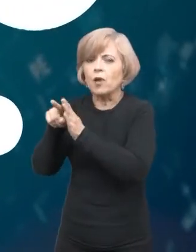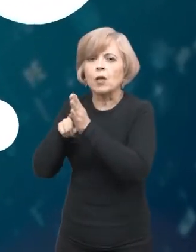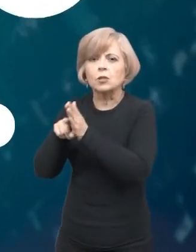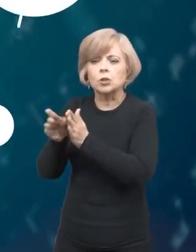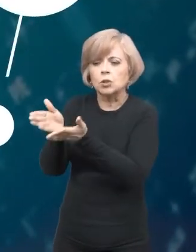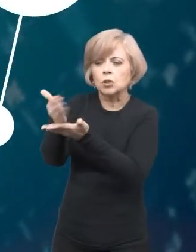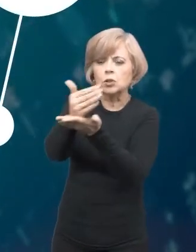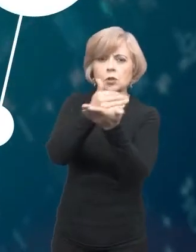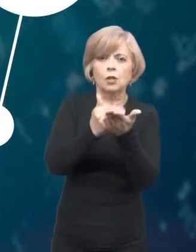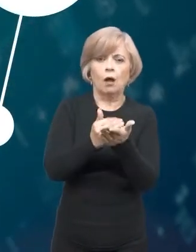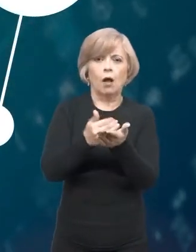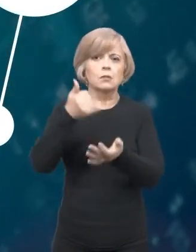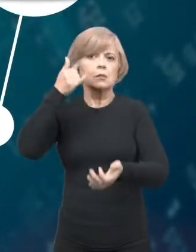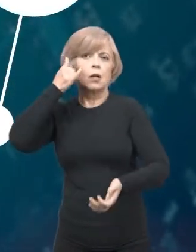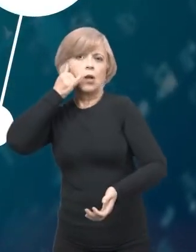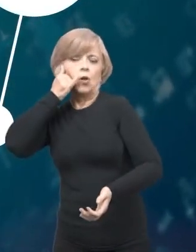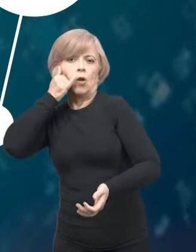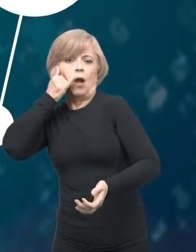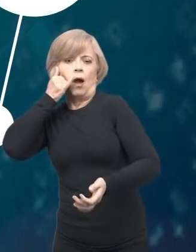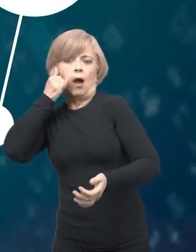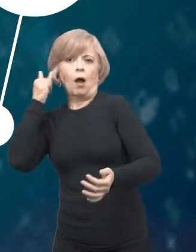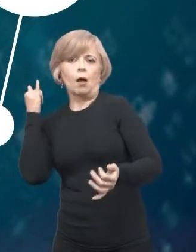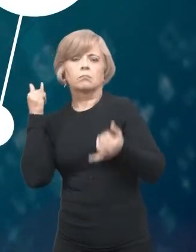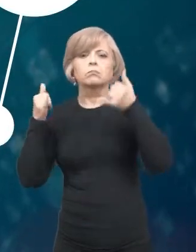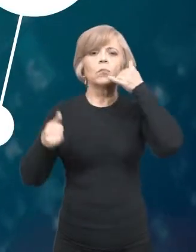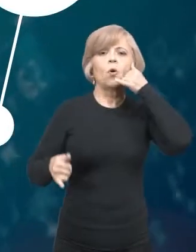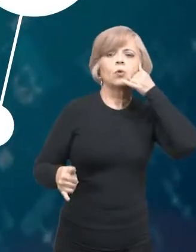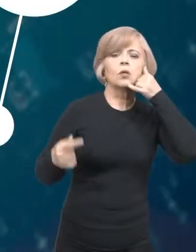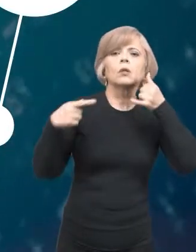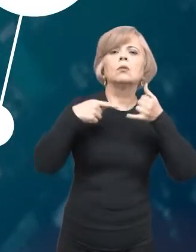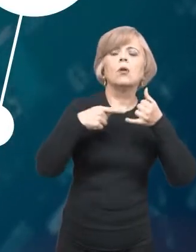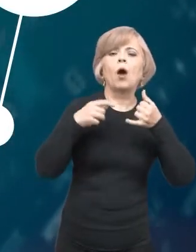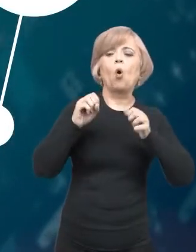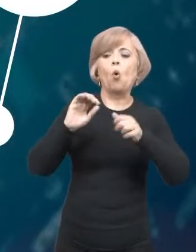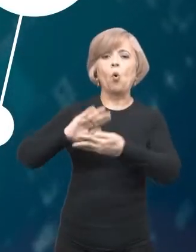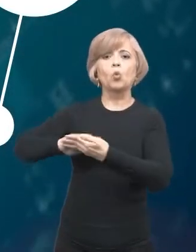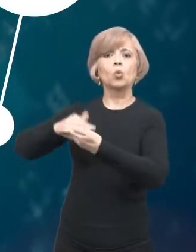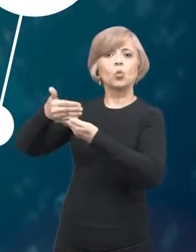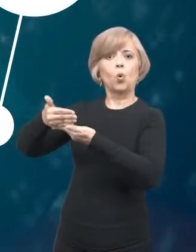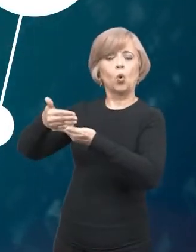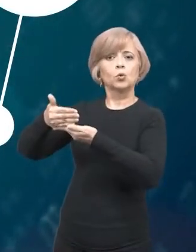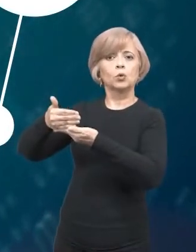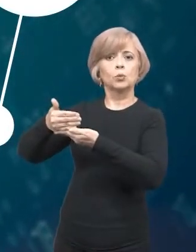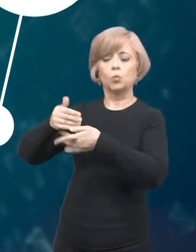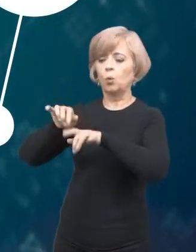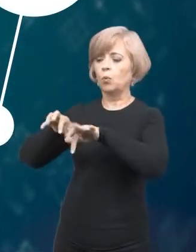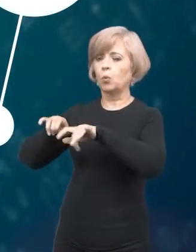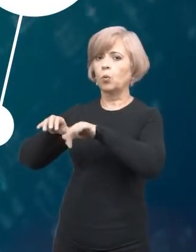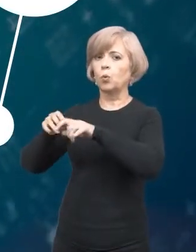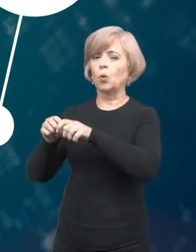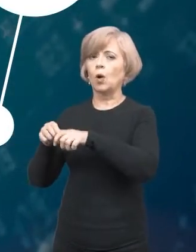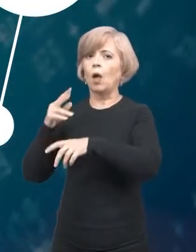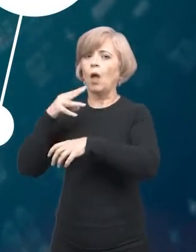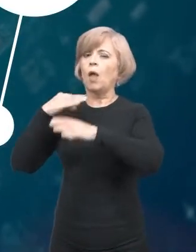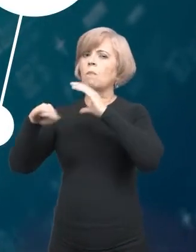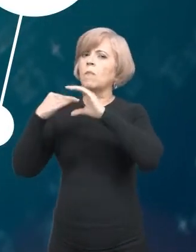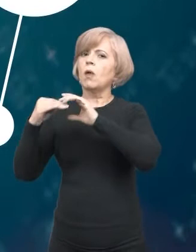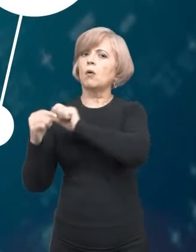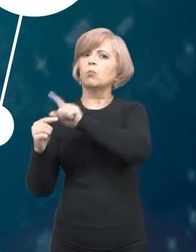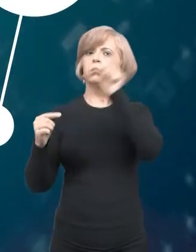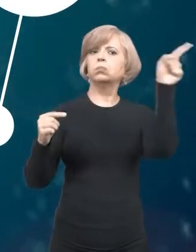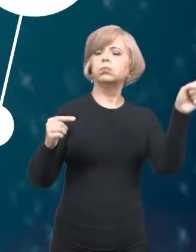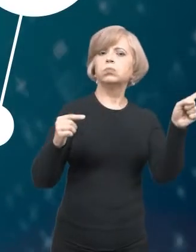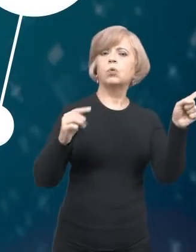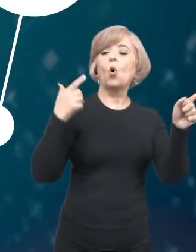dados de celulares, de notebook, que foram utilizados por possíveis participantes, por outros